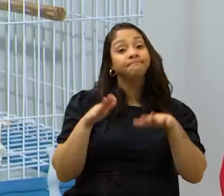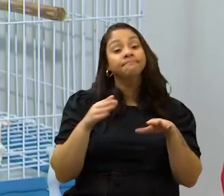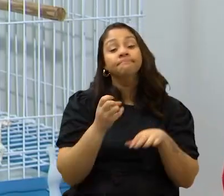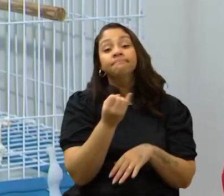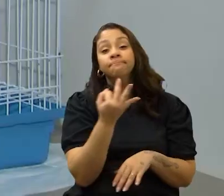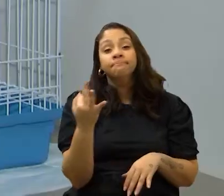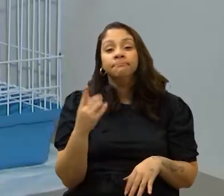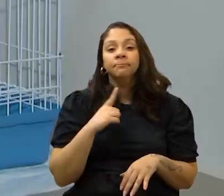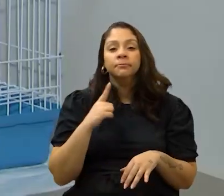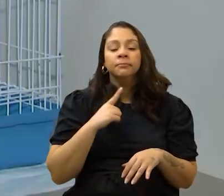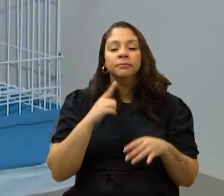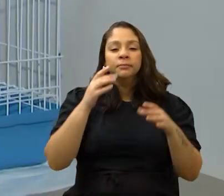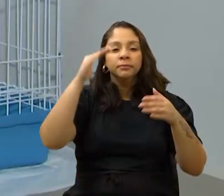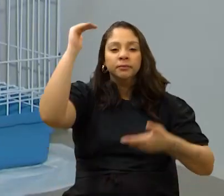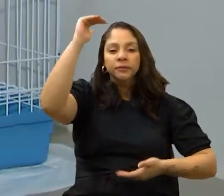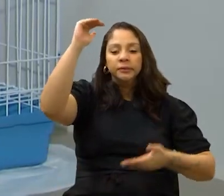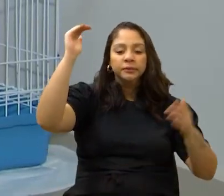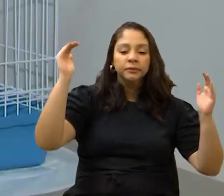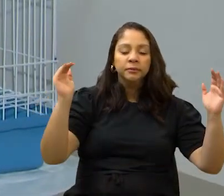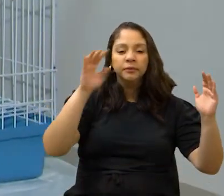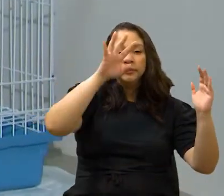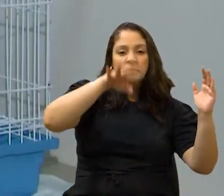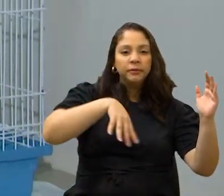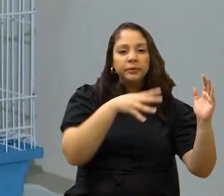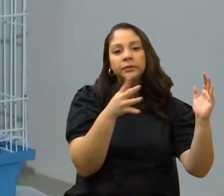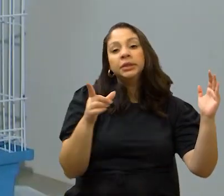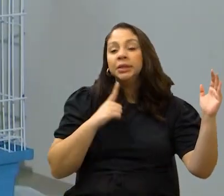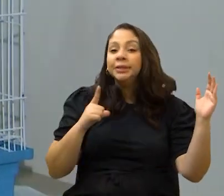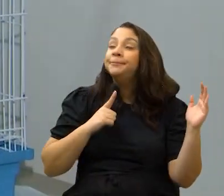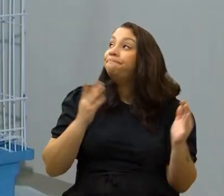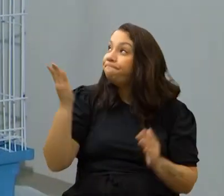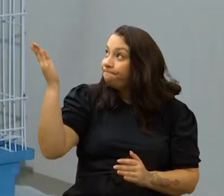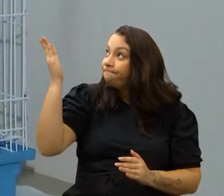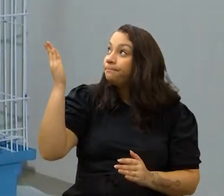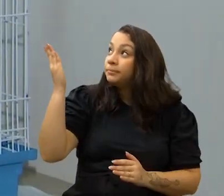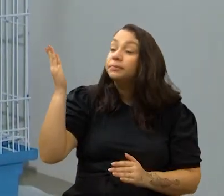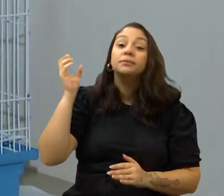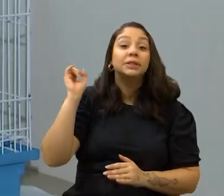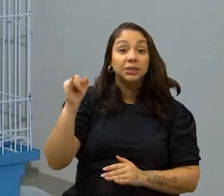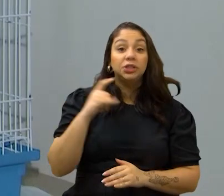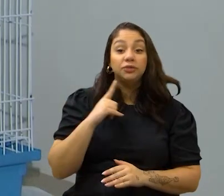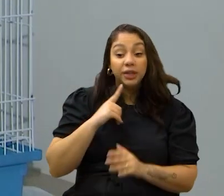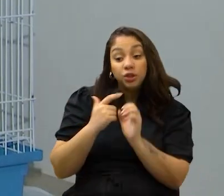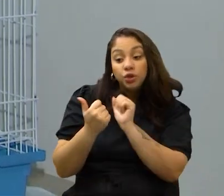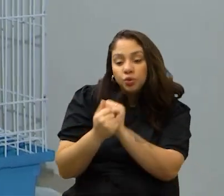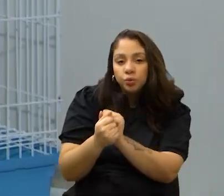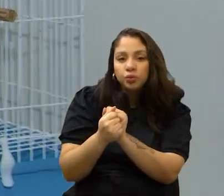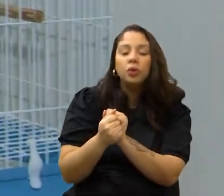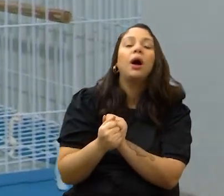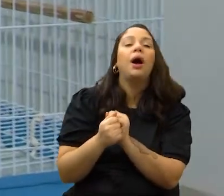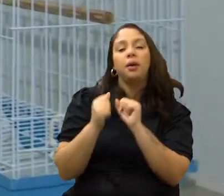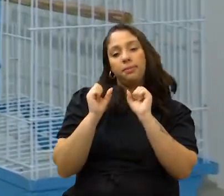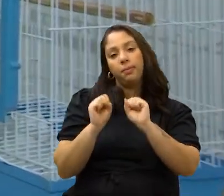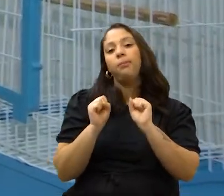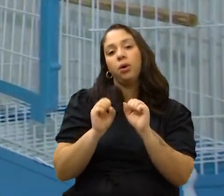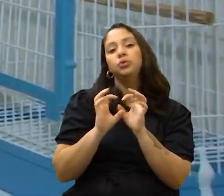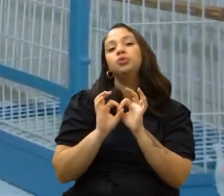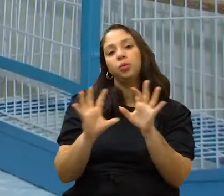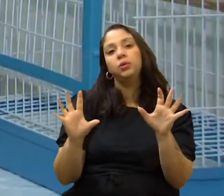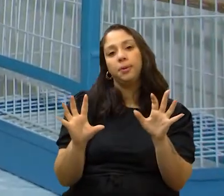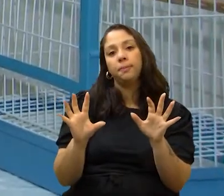aves, de acordo com a quantidade de animais que você vai ter, e quando você tiver com esse animal, você fazer a soltura para